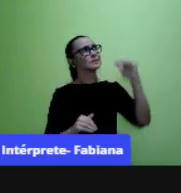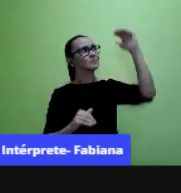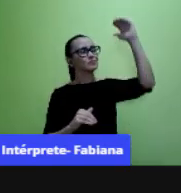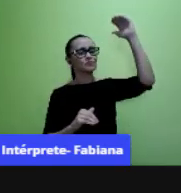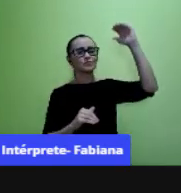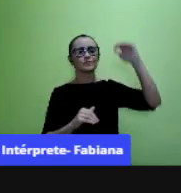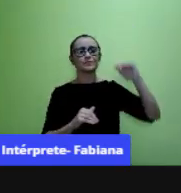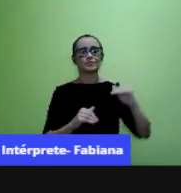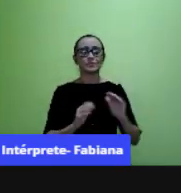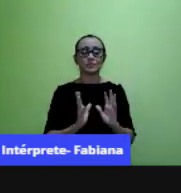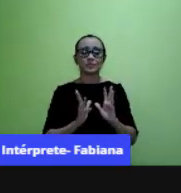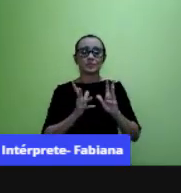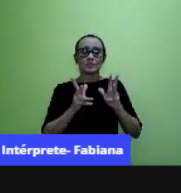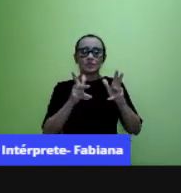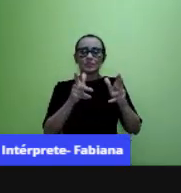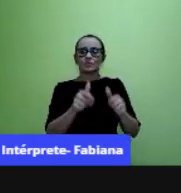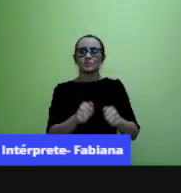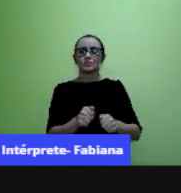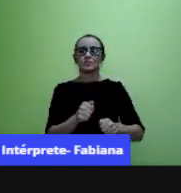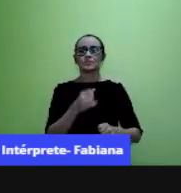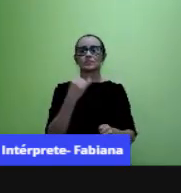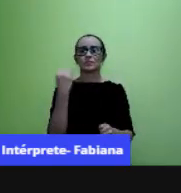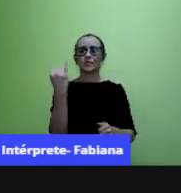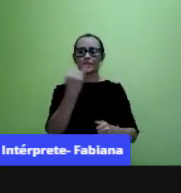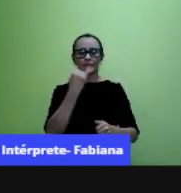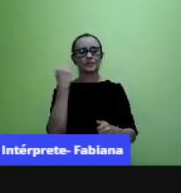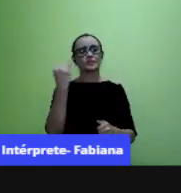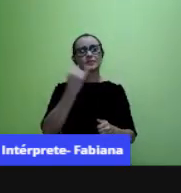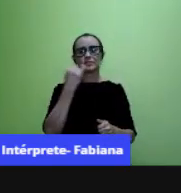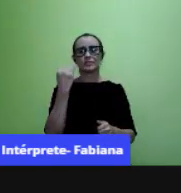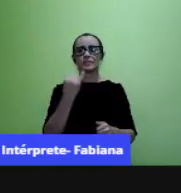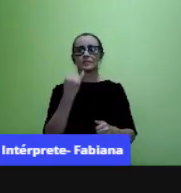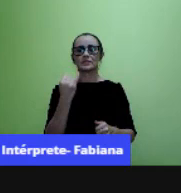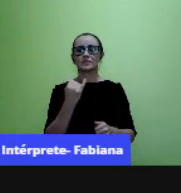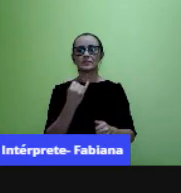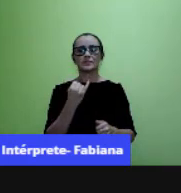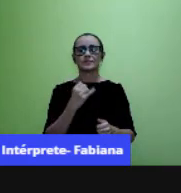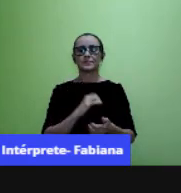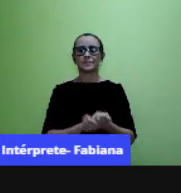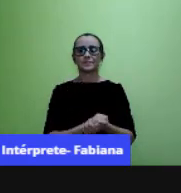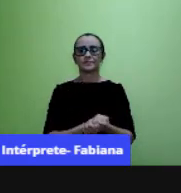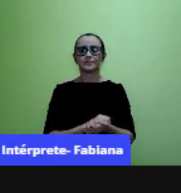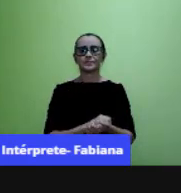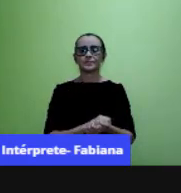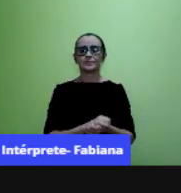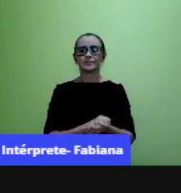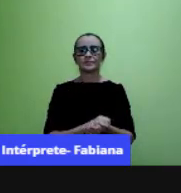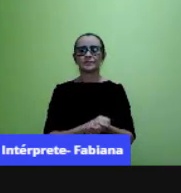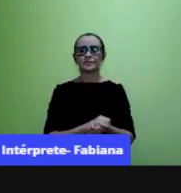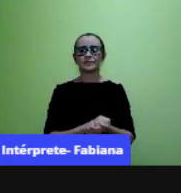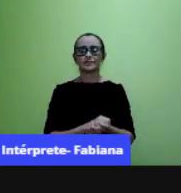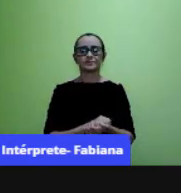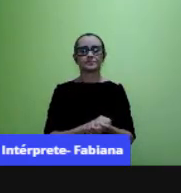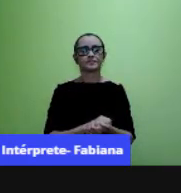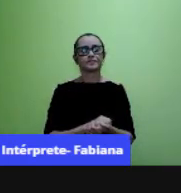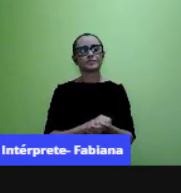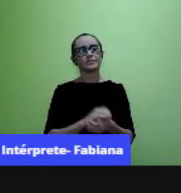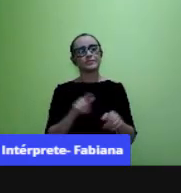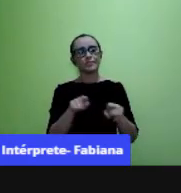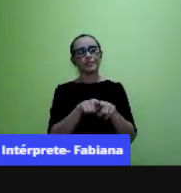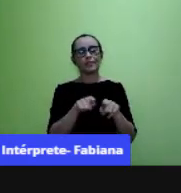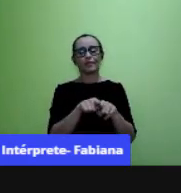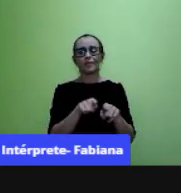muito importante. Outra coisa, eu quero que ela desenvolva outras habilidades envolvidas nas práticas